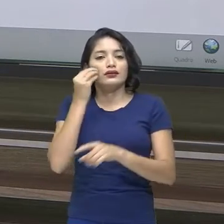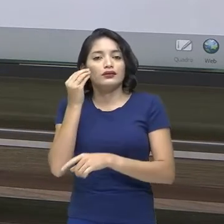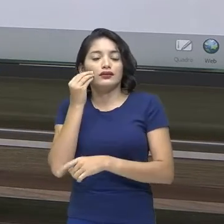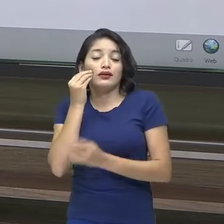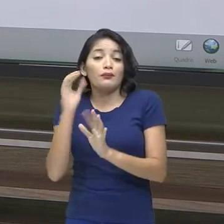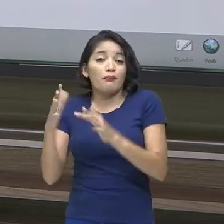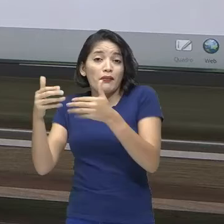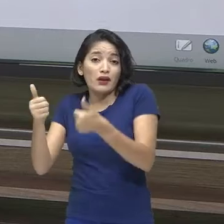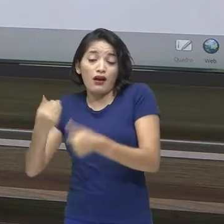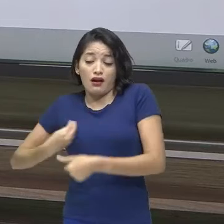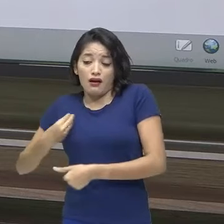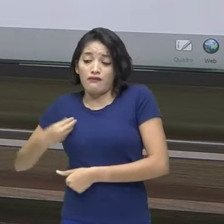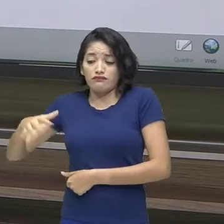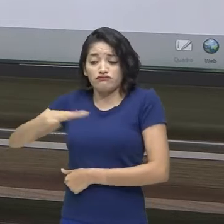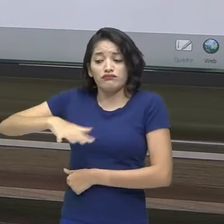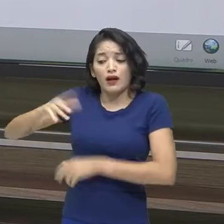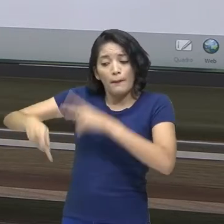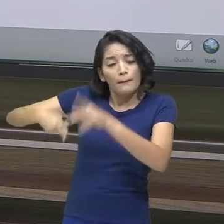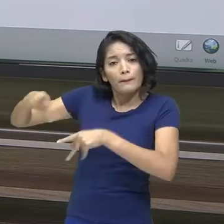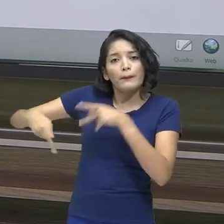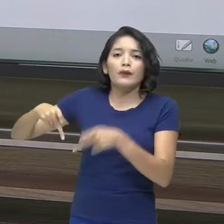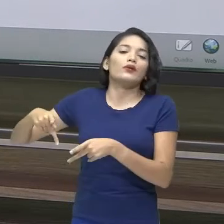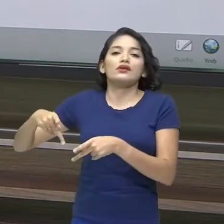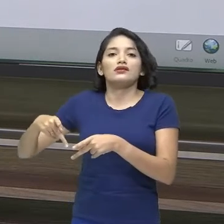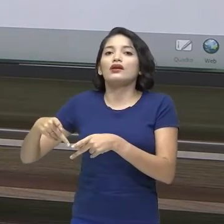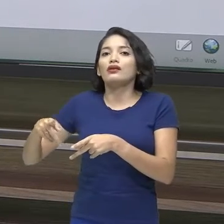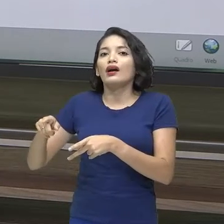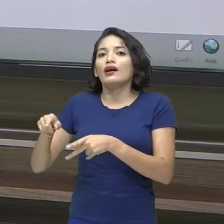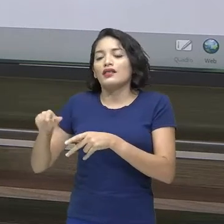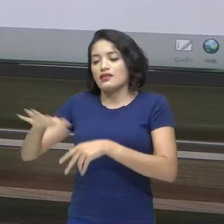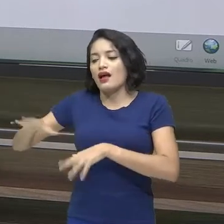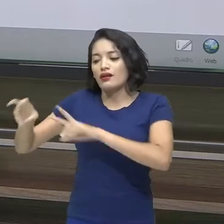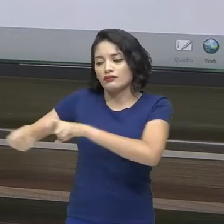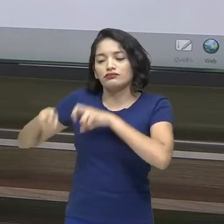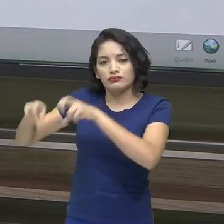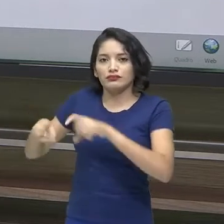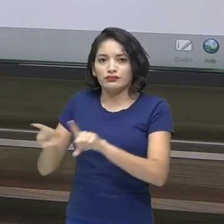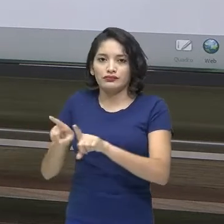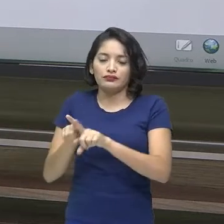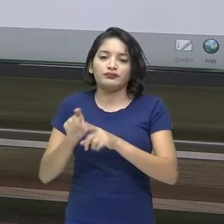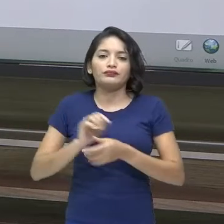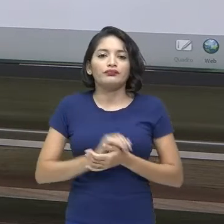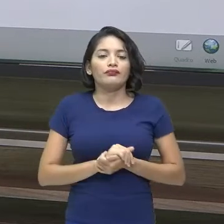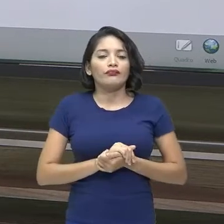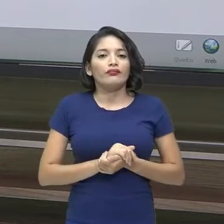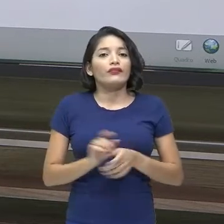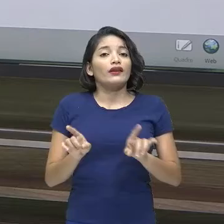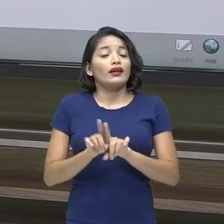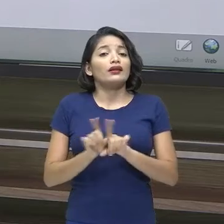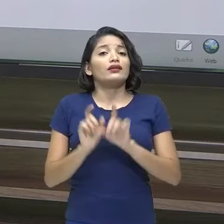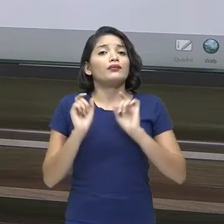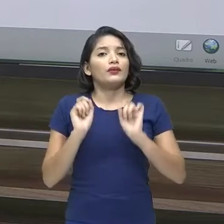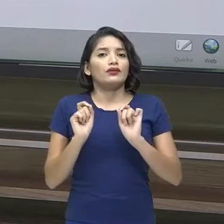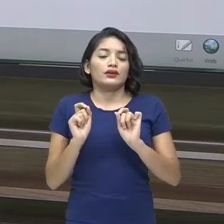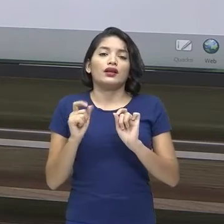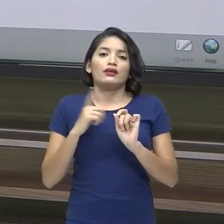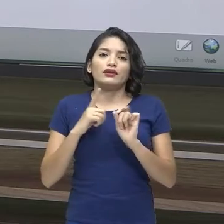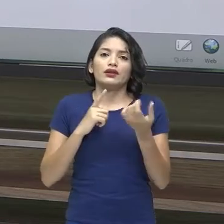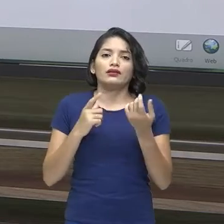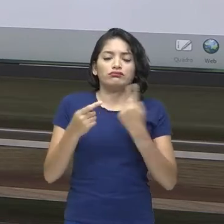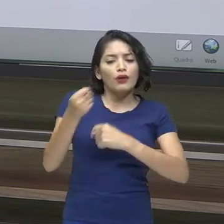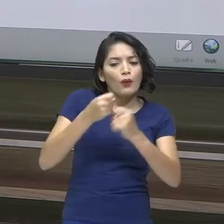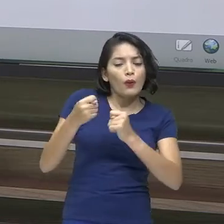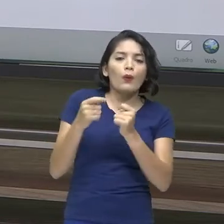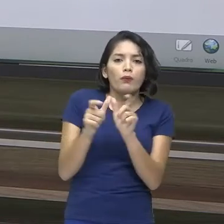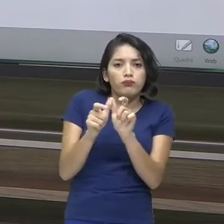condição de vida dessas pessoas que estão no campo. Ele vai ter que fazer uma abertura econômica? Vai.